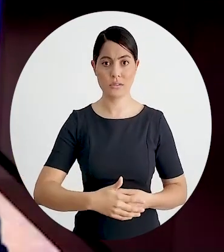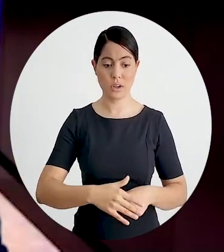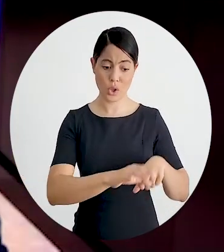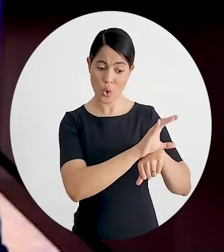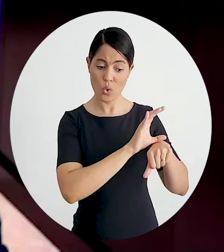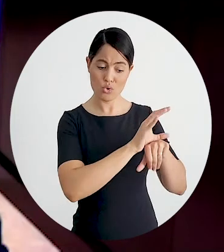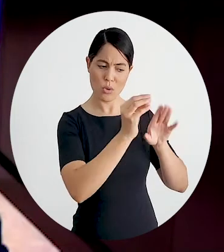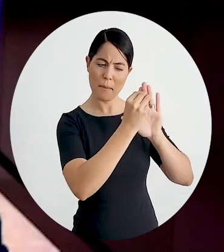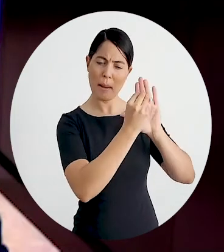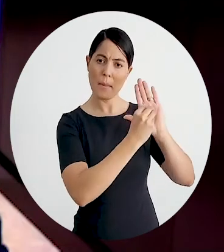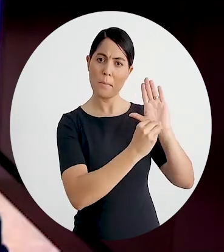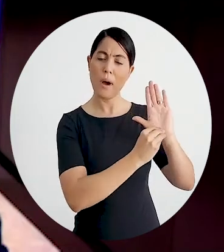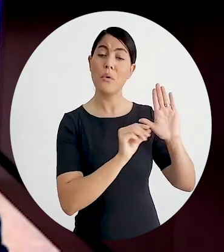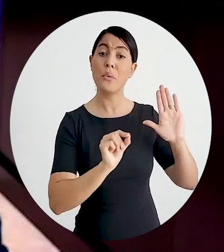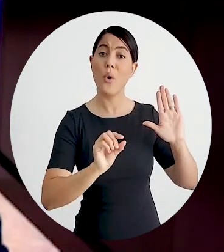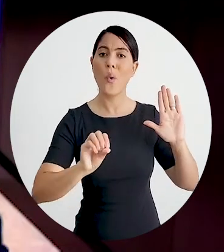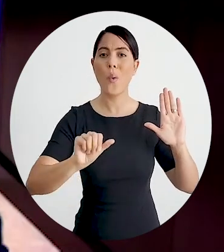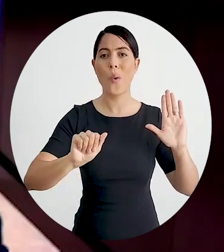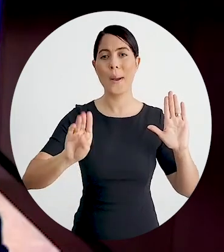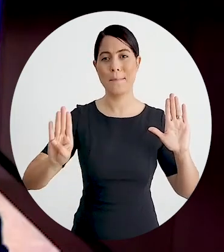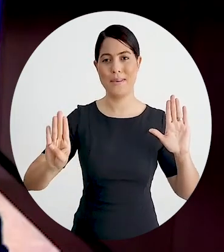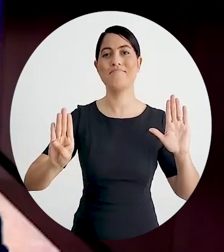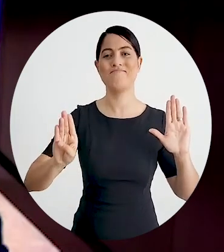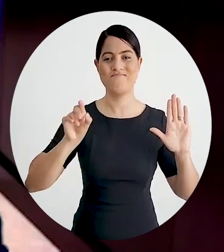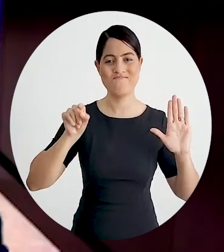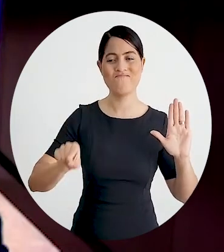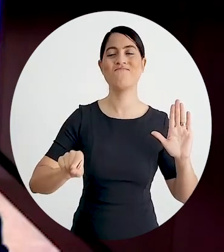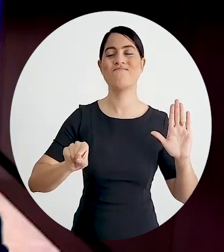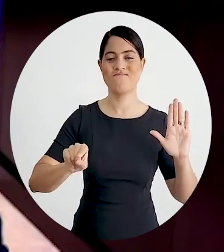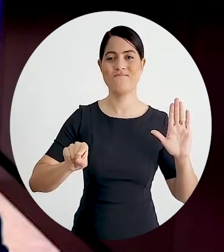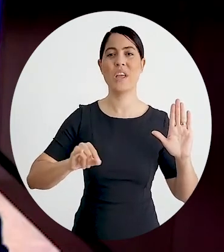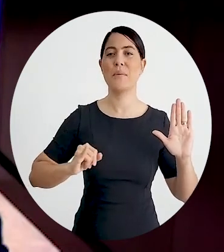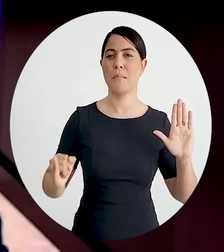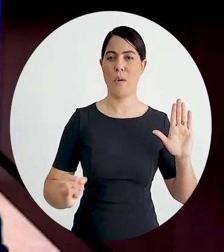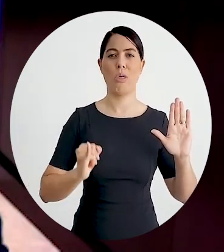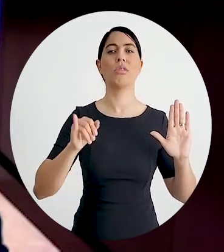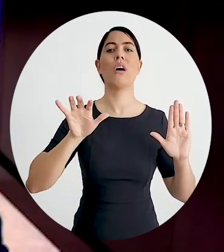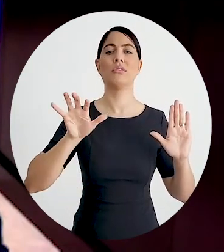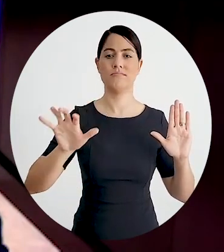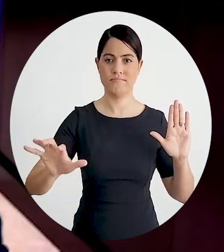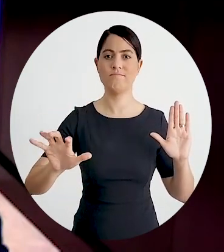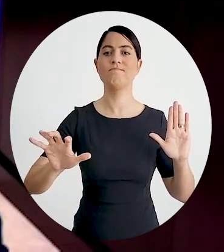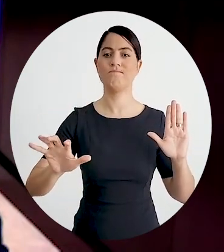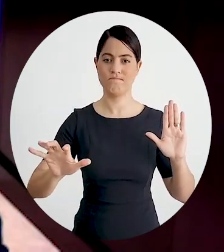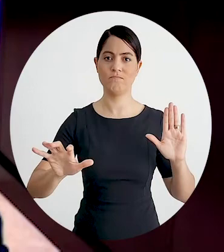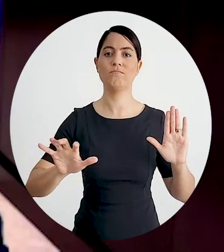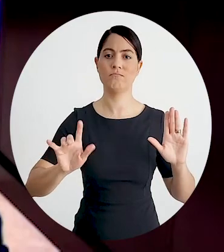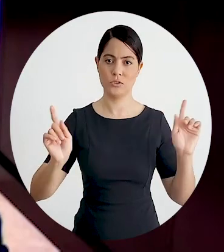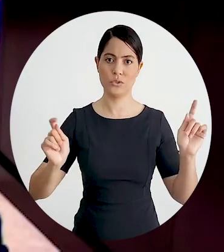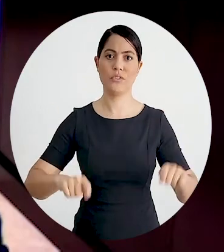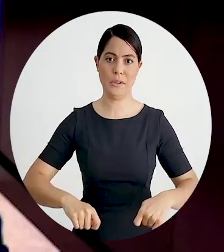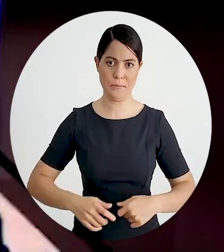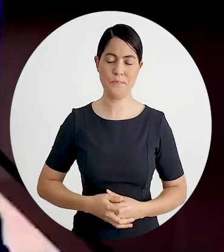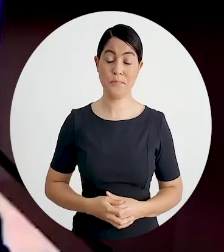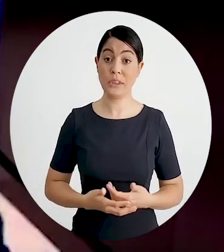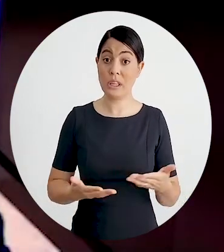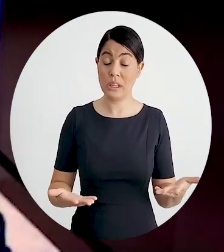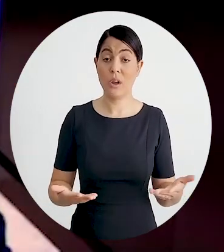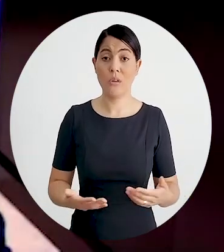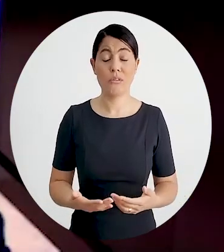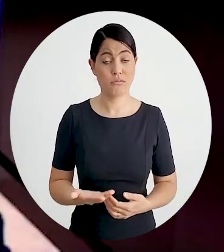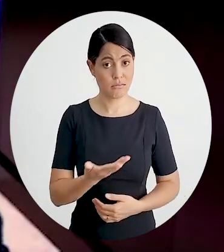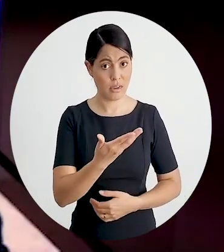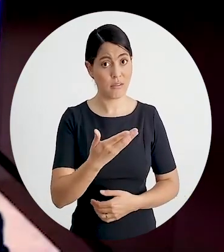em que a Constituição ela trata a OAB como uma entidade central.